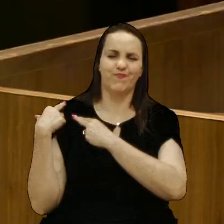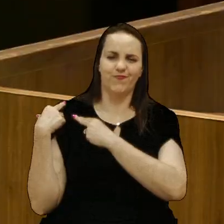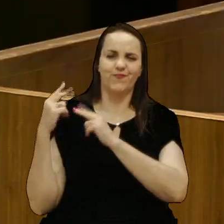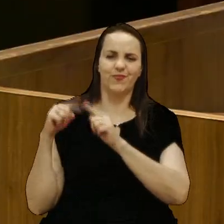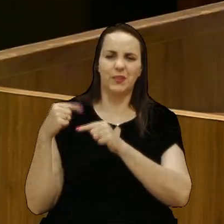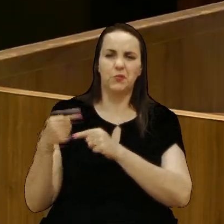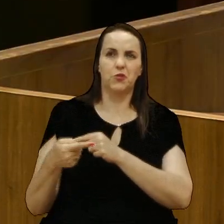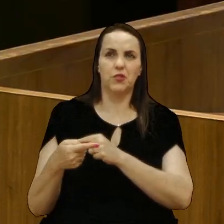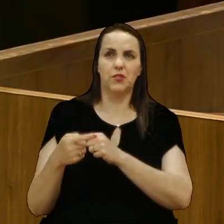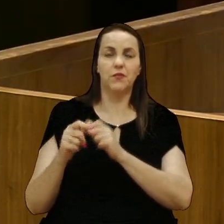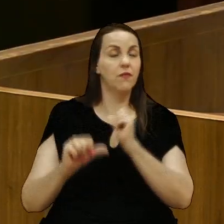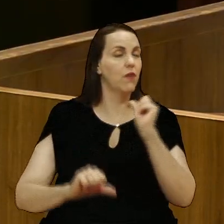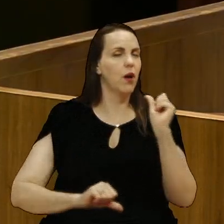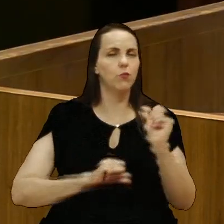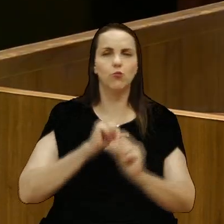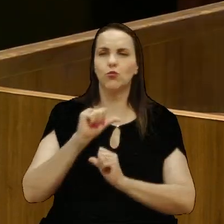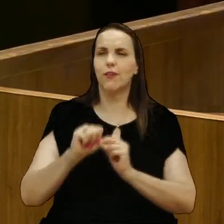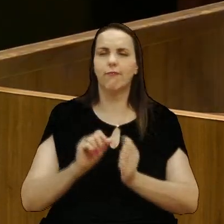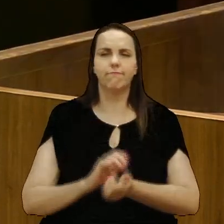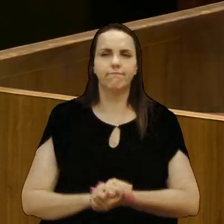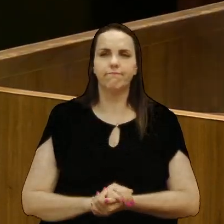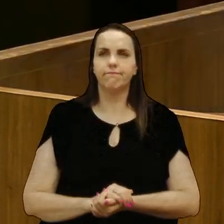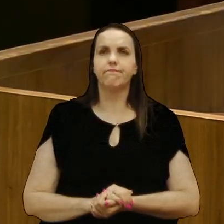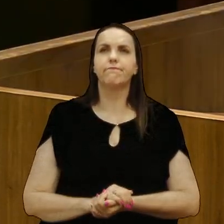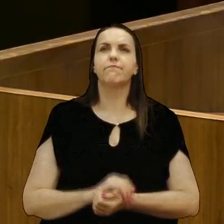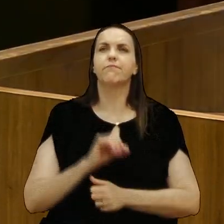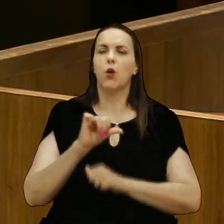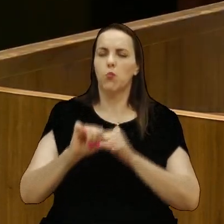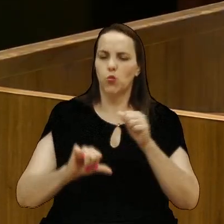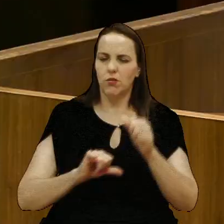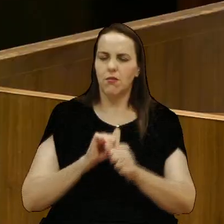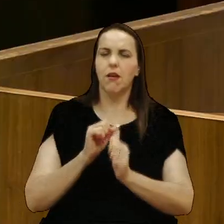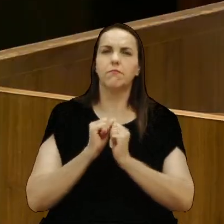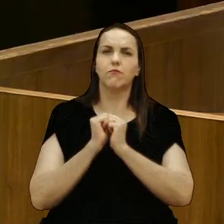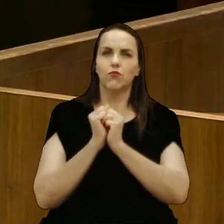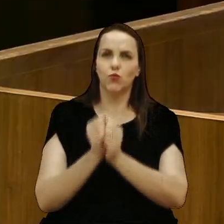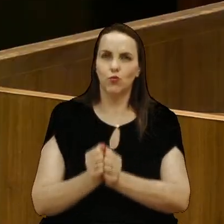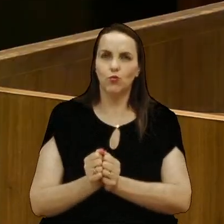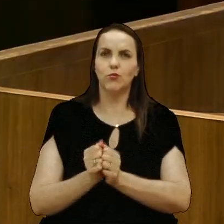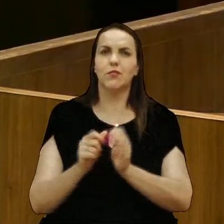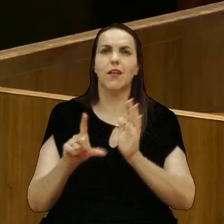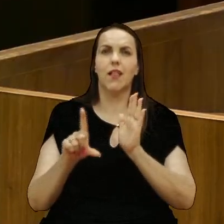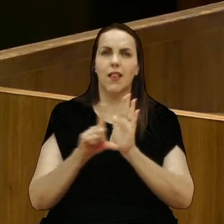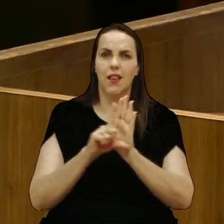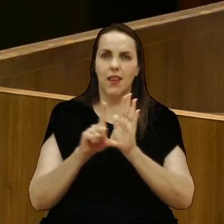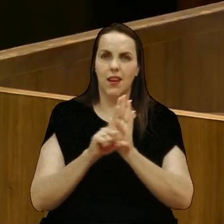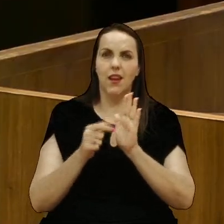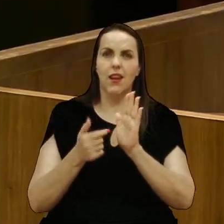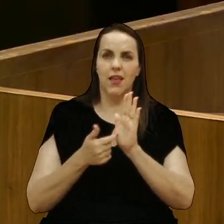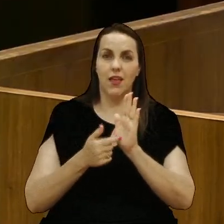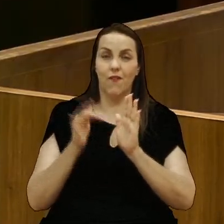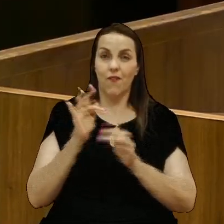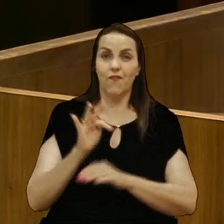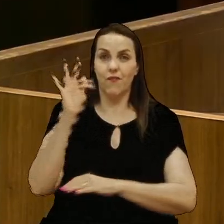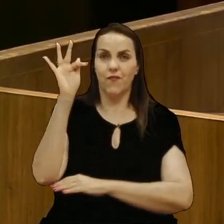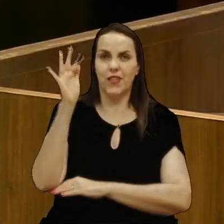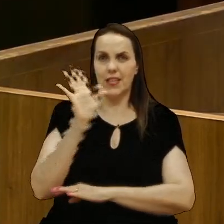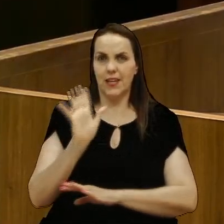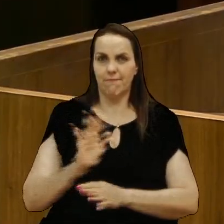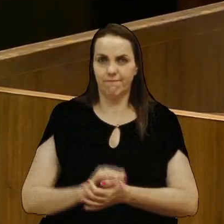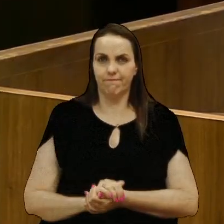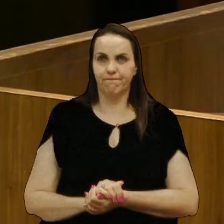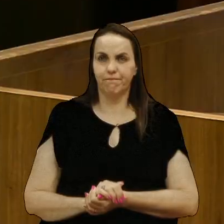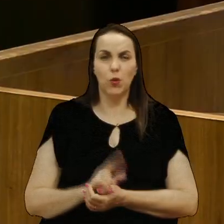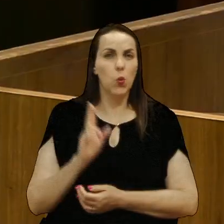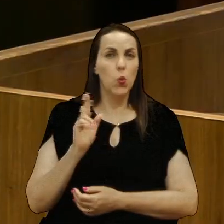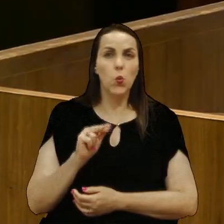vamos mudar isso. Nós vamos estar juntos, nós mudamos isso quando a lei é federal, por exemplo. Eu jamais vou